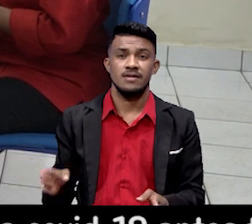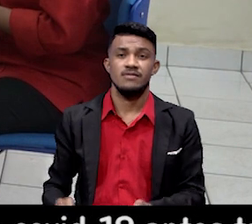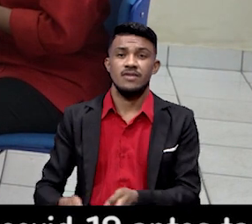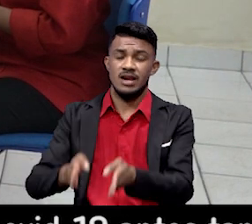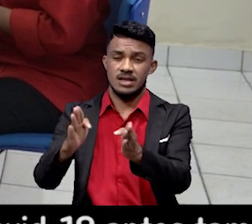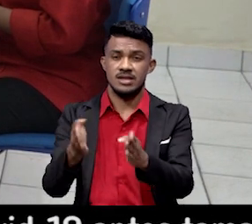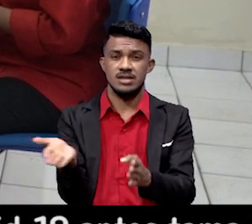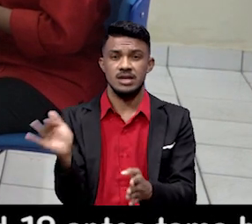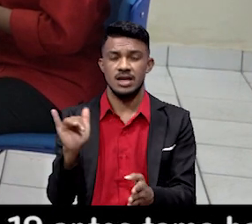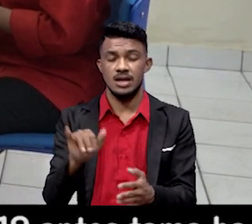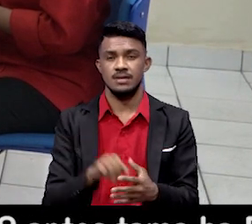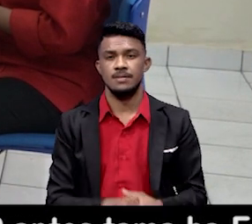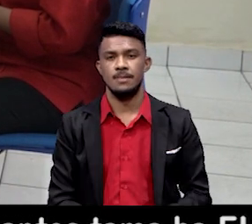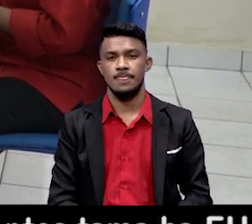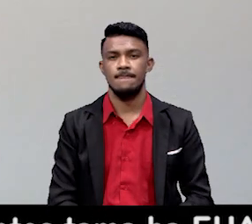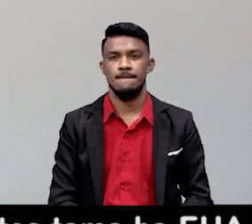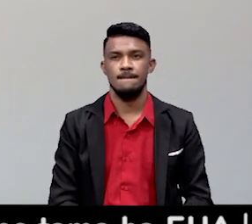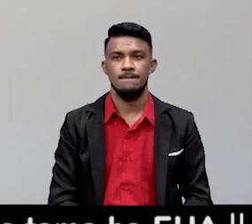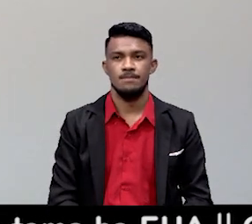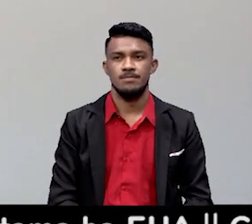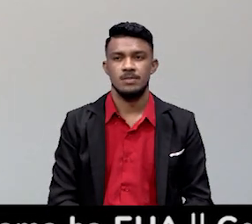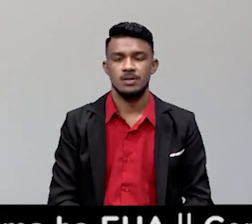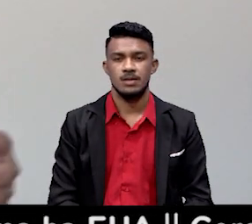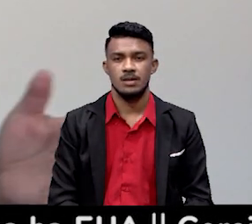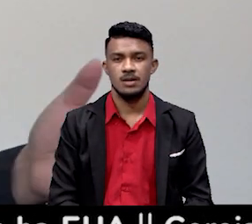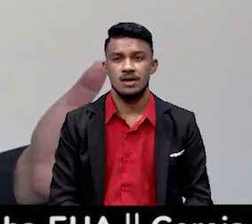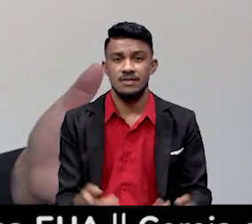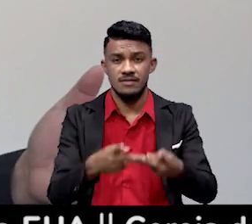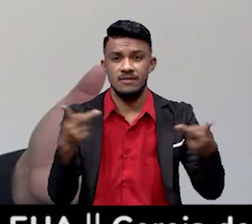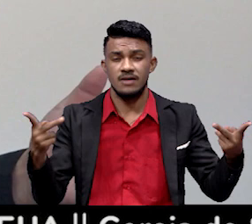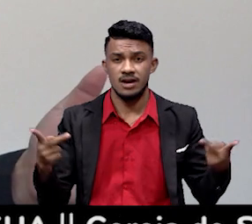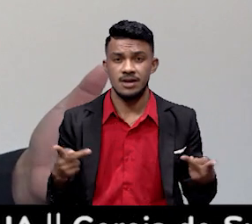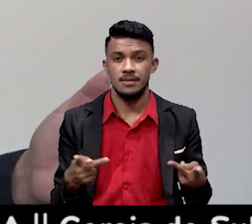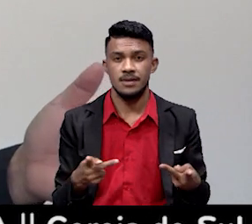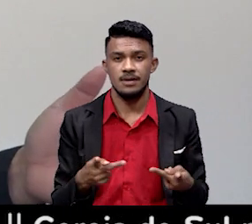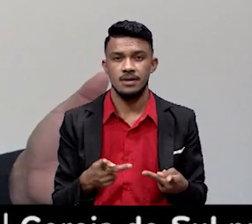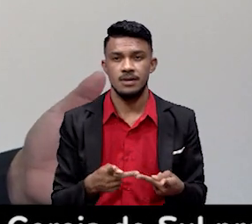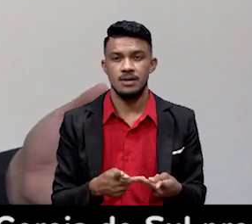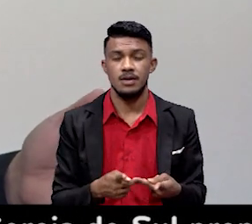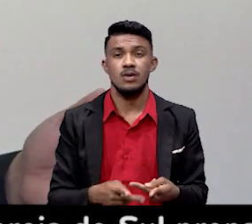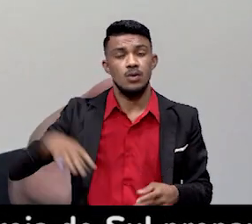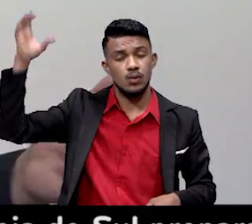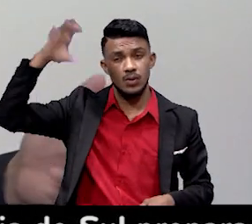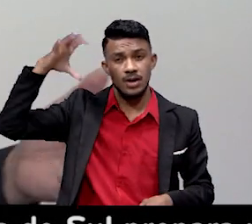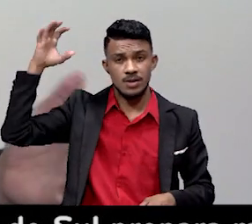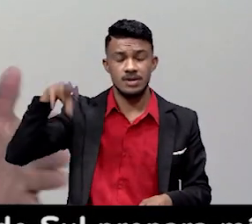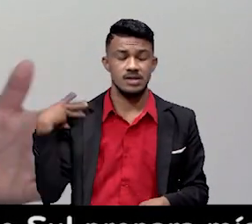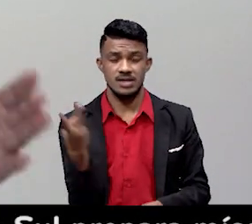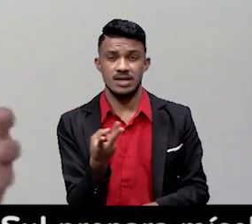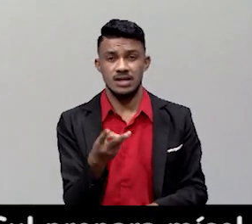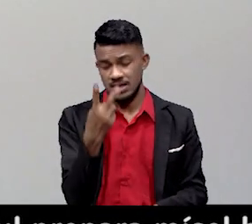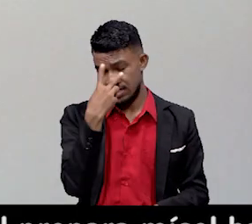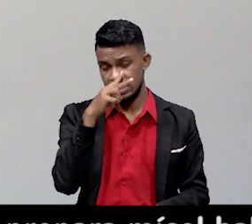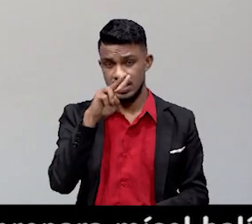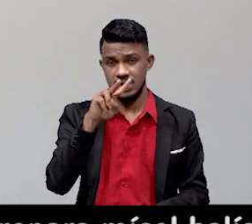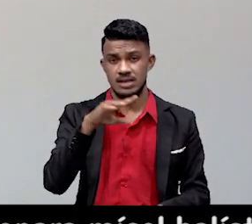de um catchment area, ou a área de beque. O Udan Vemol se recalcula, pois não se